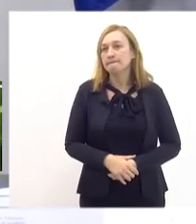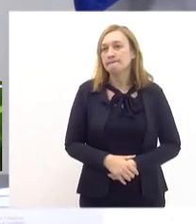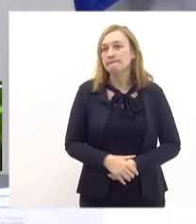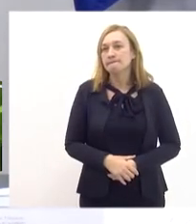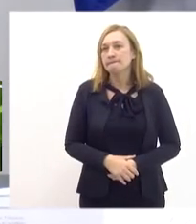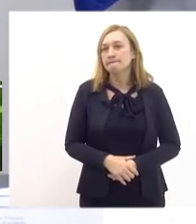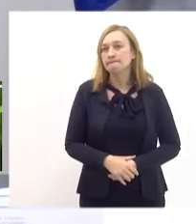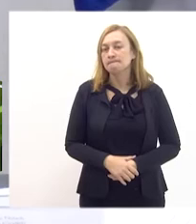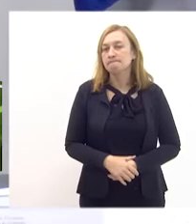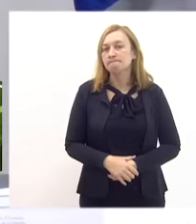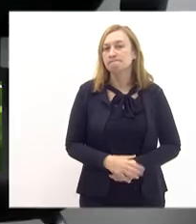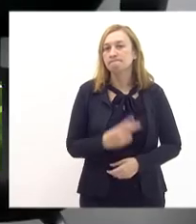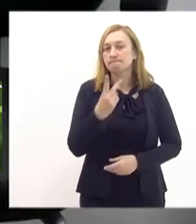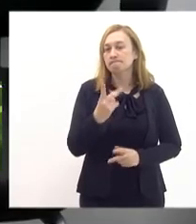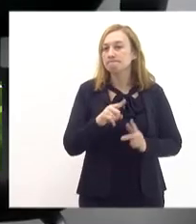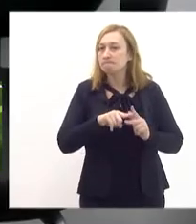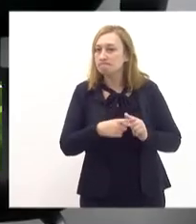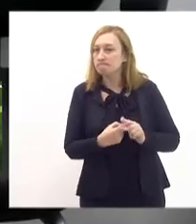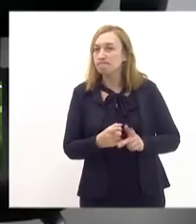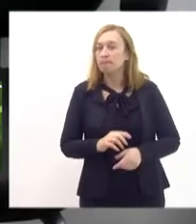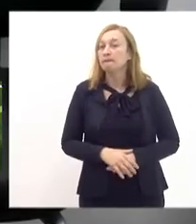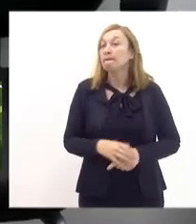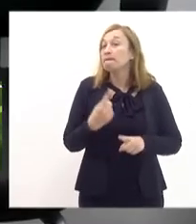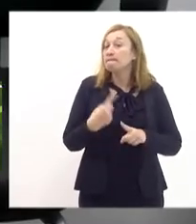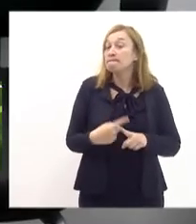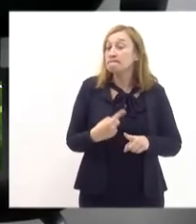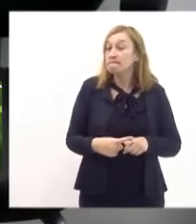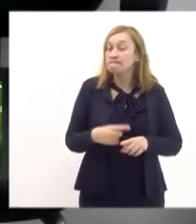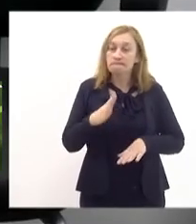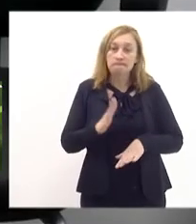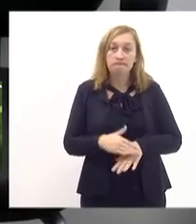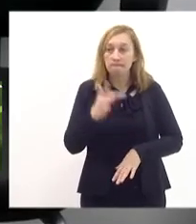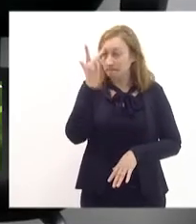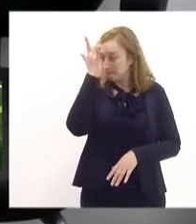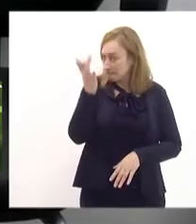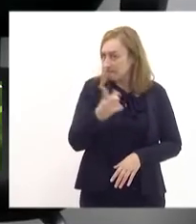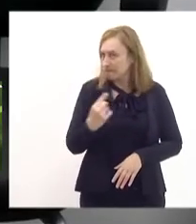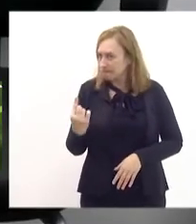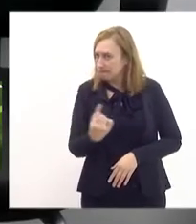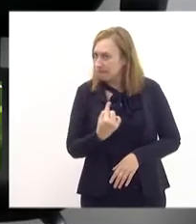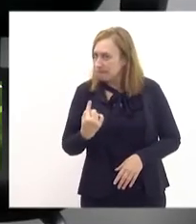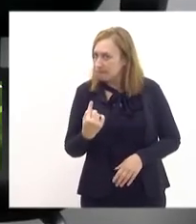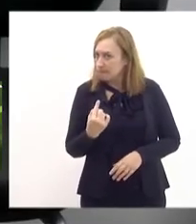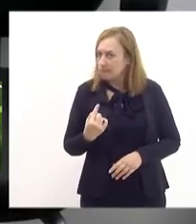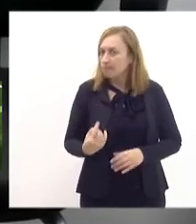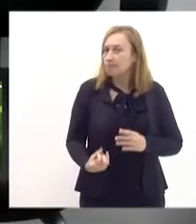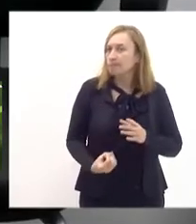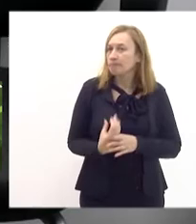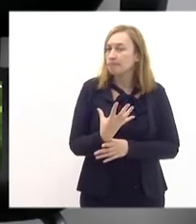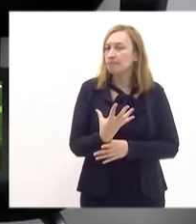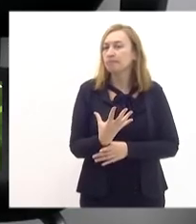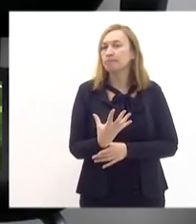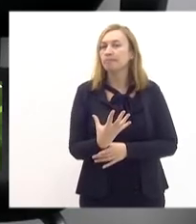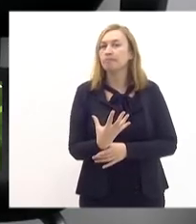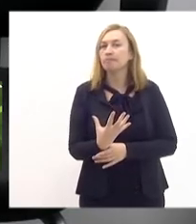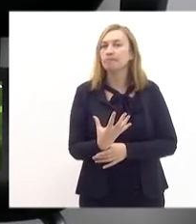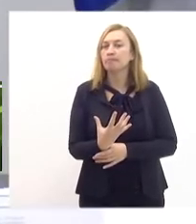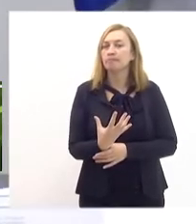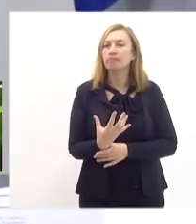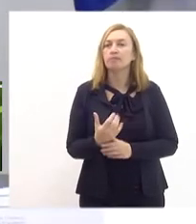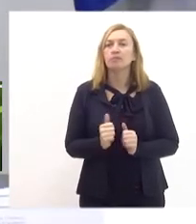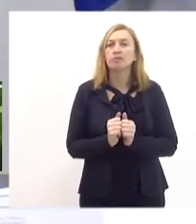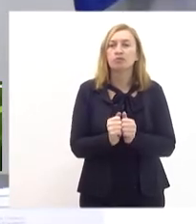esses dois aperfeiçoamentos, porque ficará mais fácil para a gente construir, né,